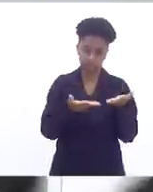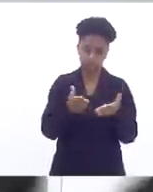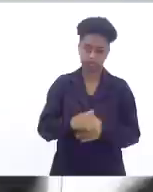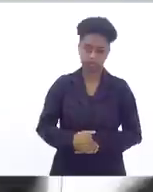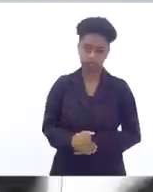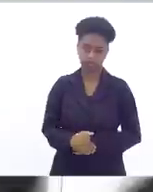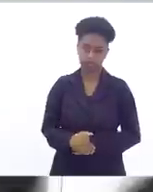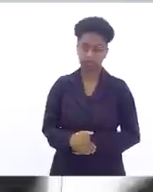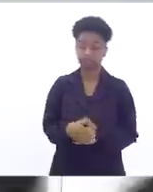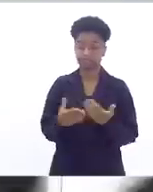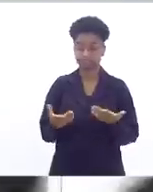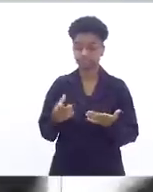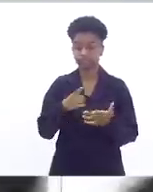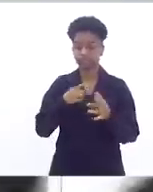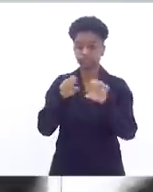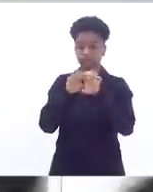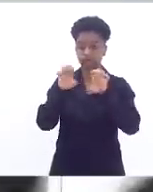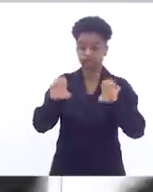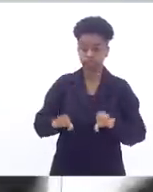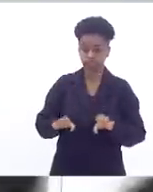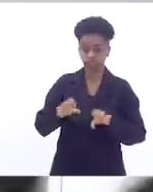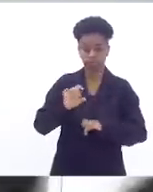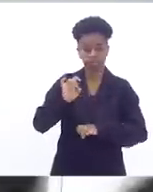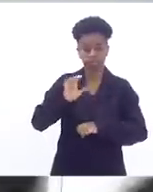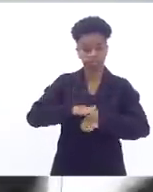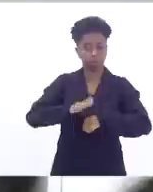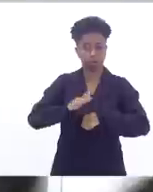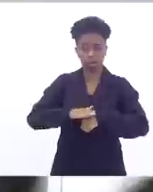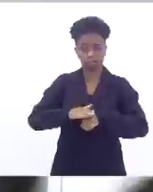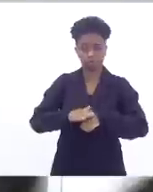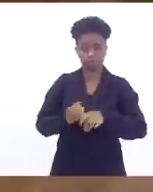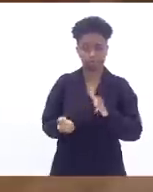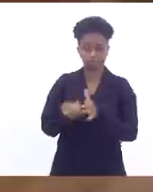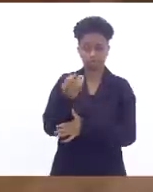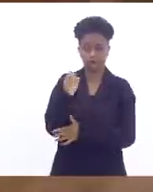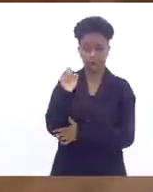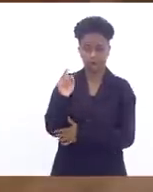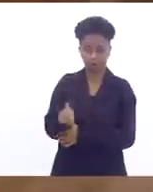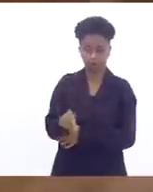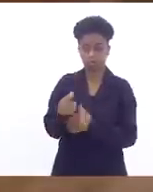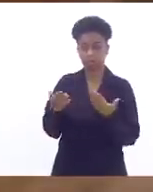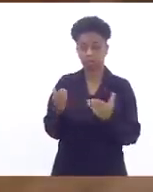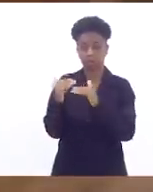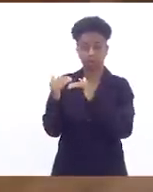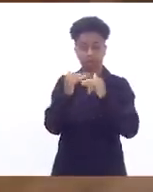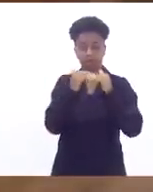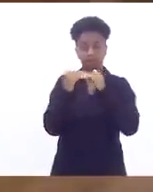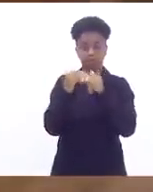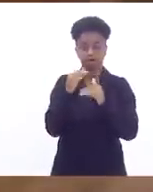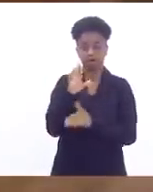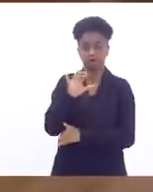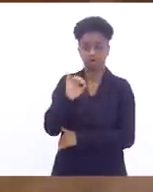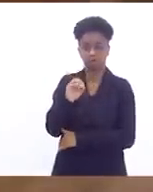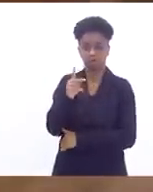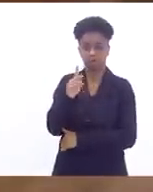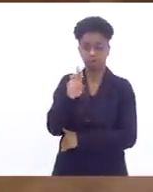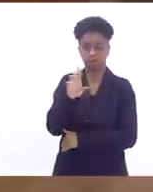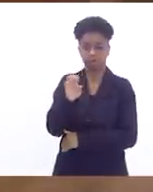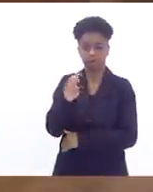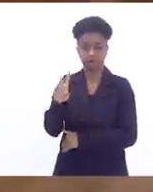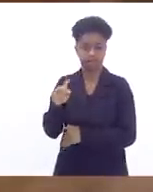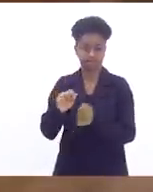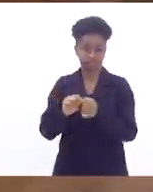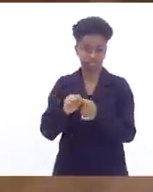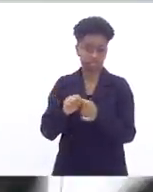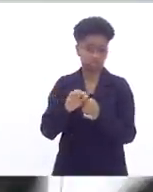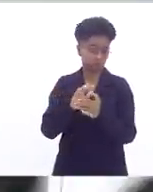essas estruturas elas por si só fazem aposentadoria então o padrão que o rio previdência faz não é